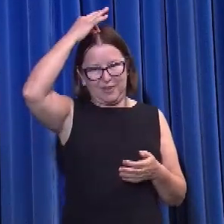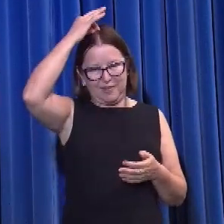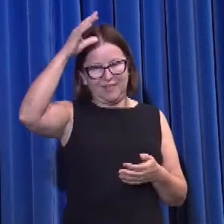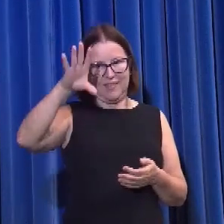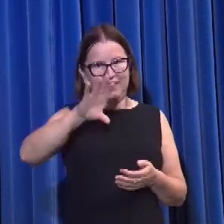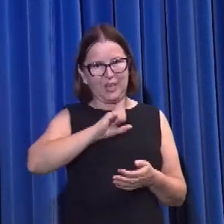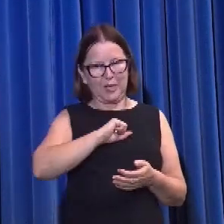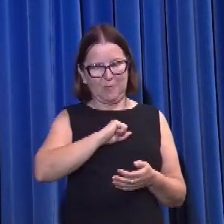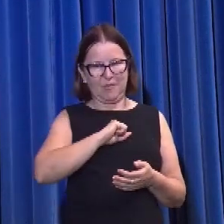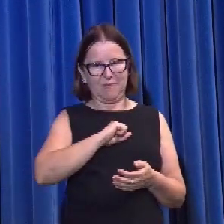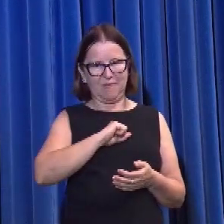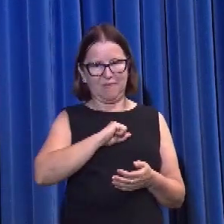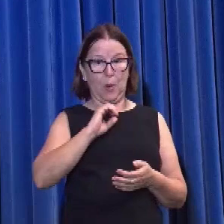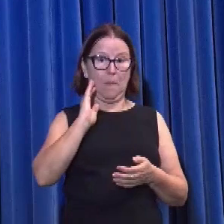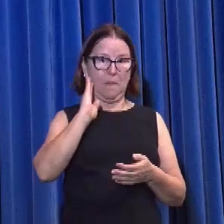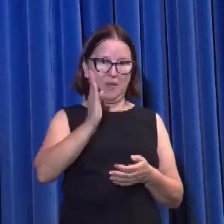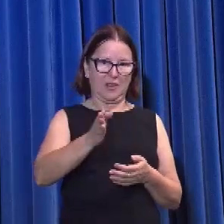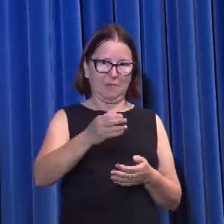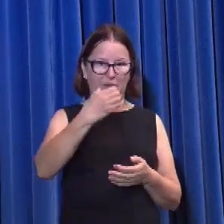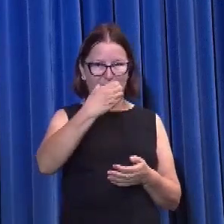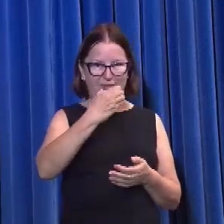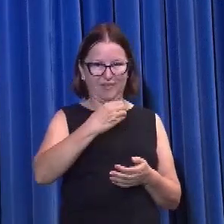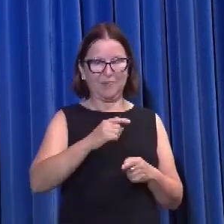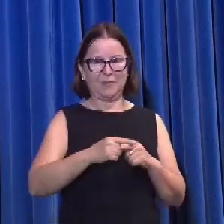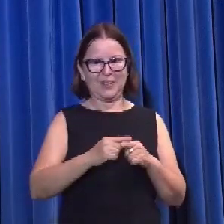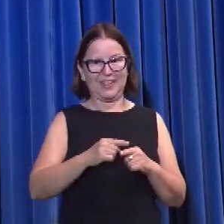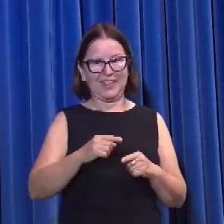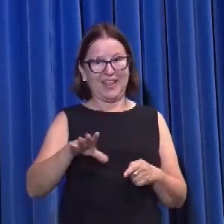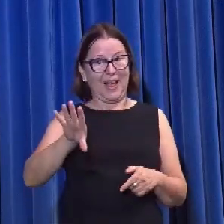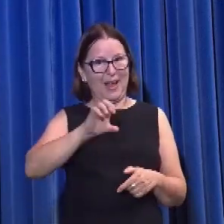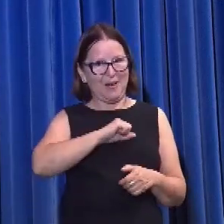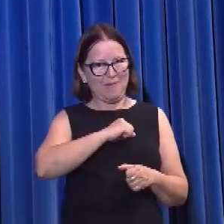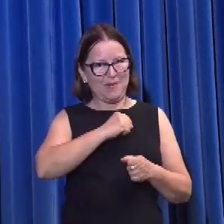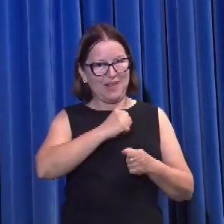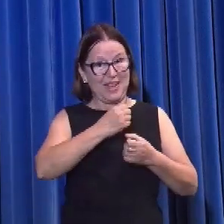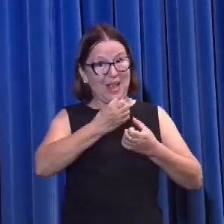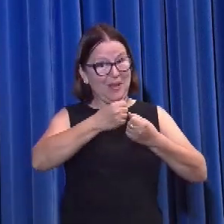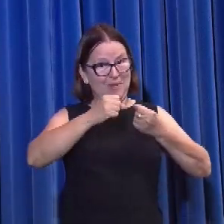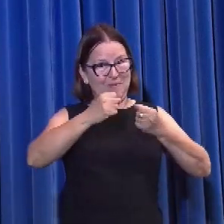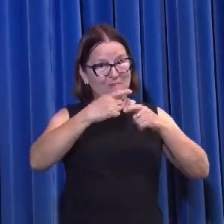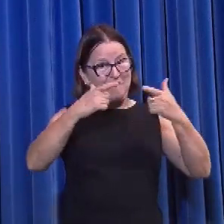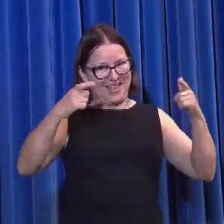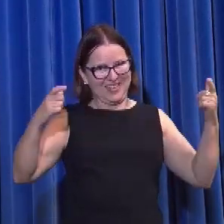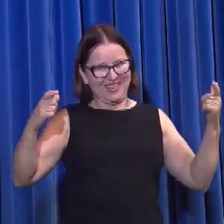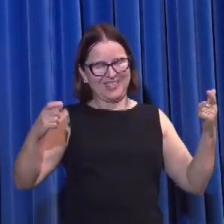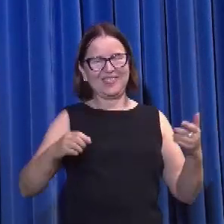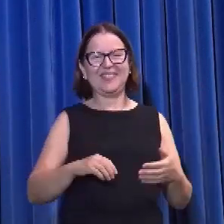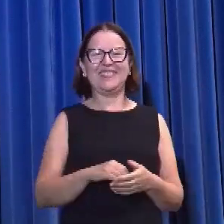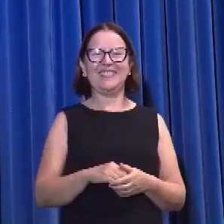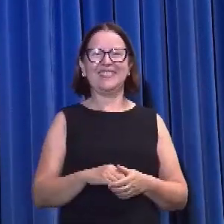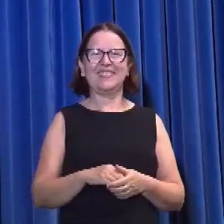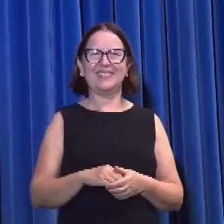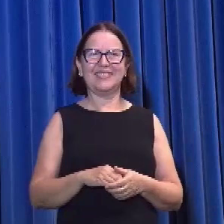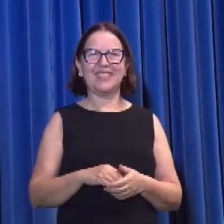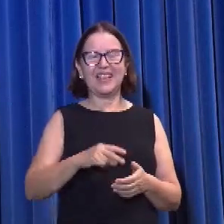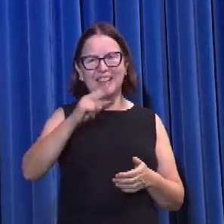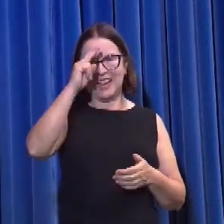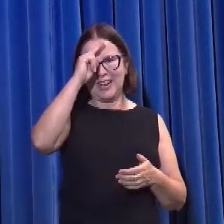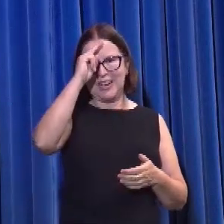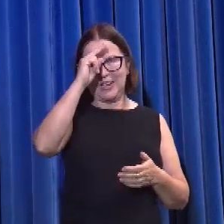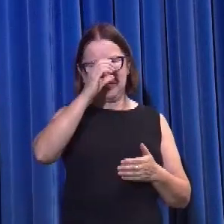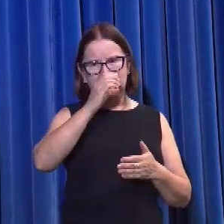Pois o amor é o maior de todos. Você lembra daquele texto lá de 1